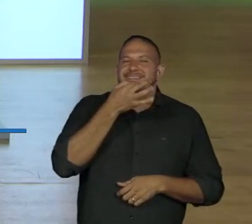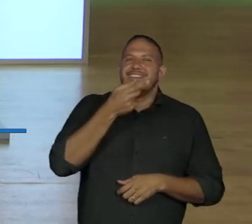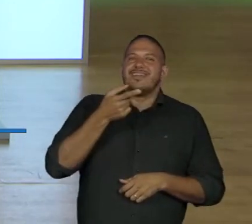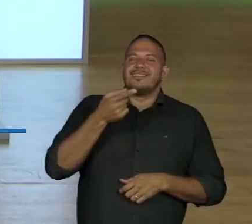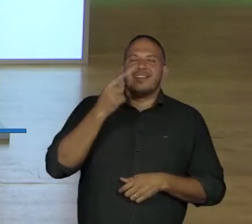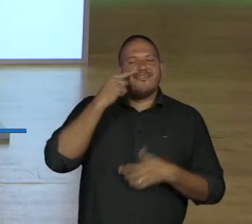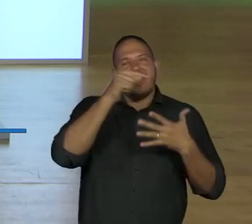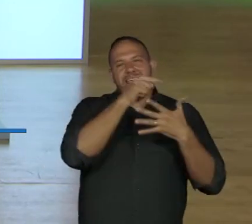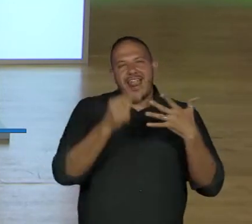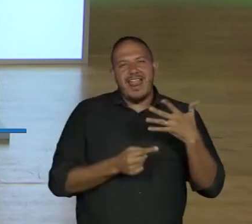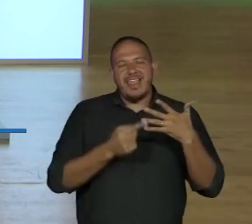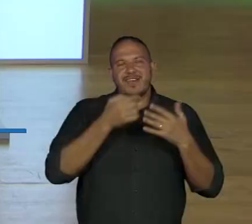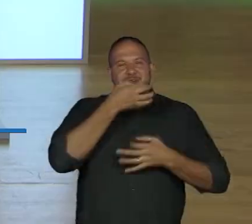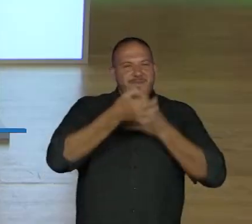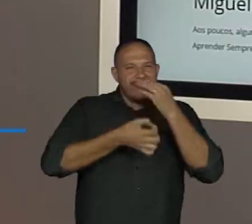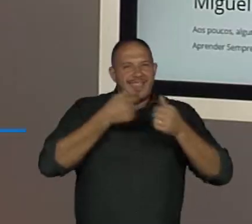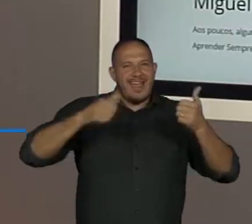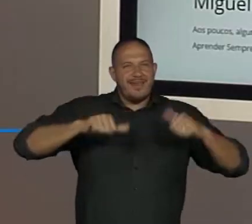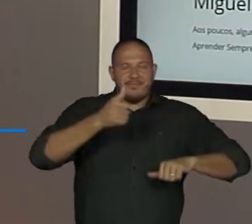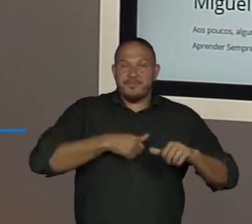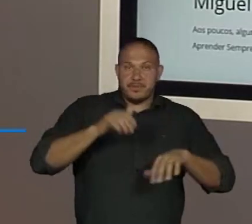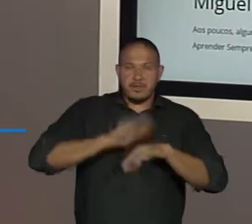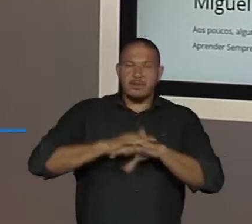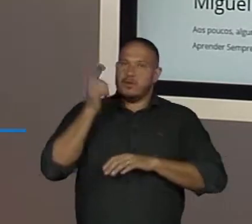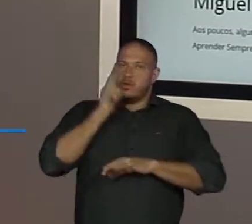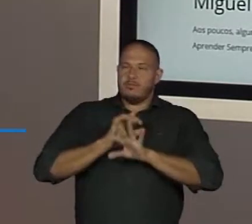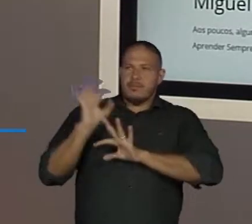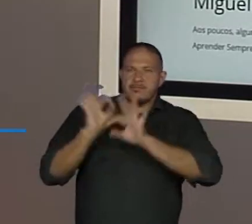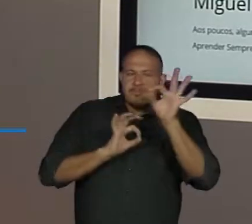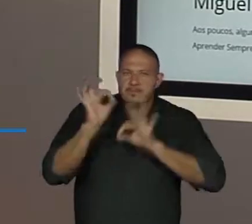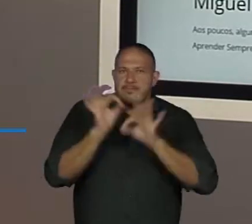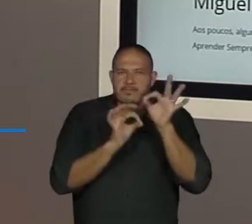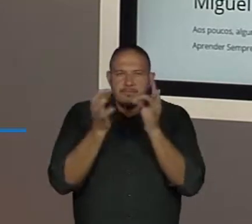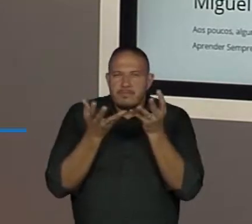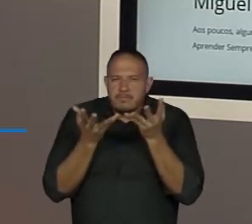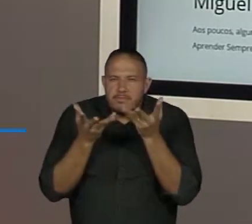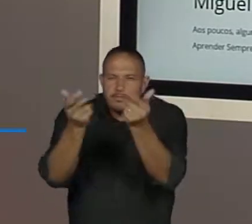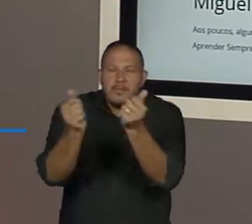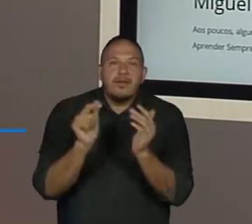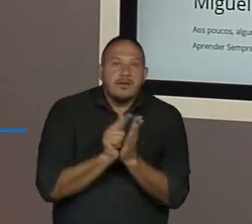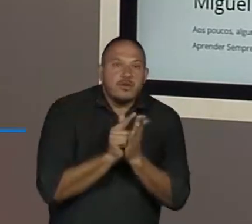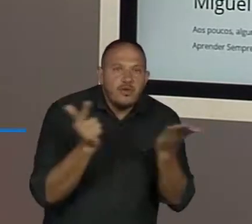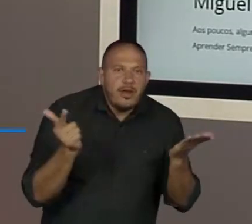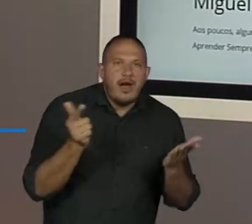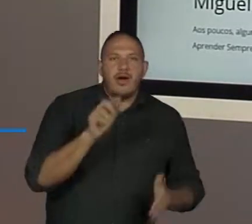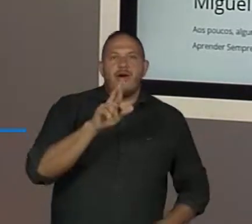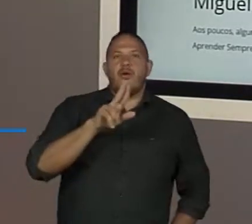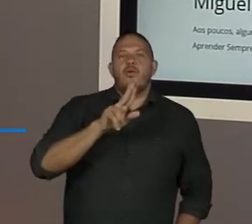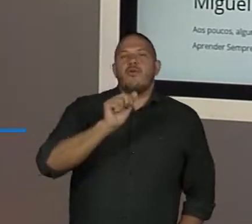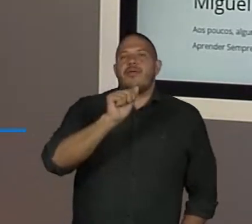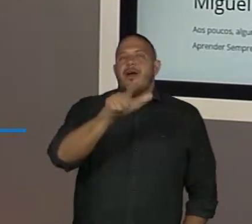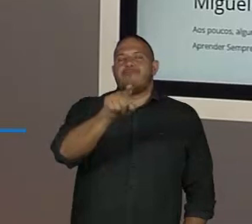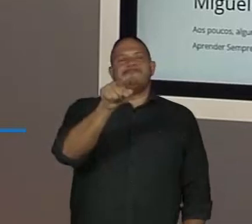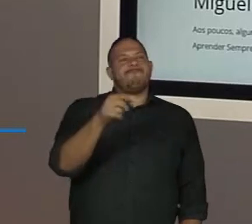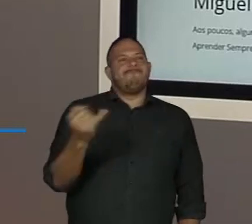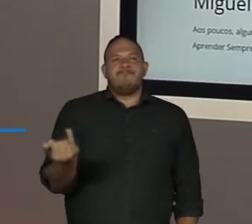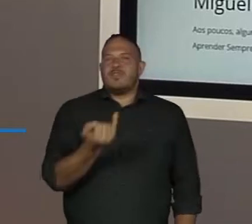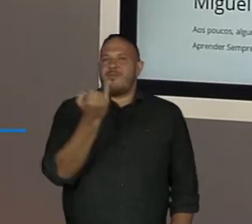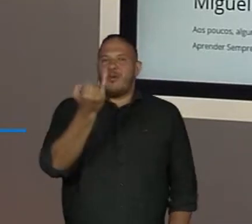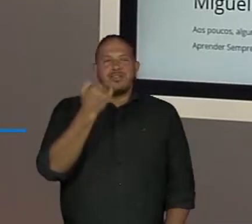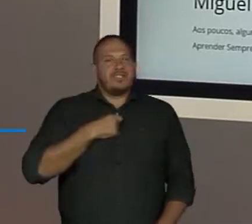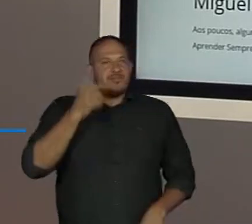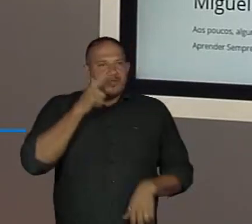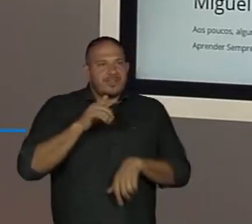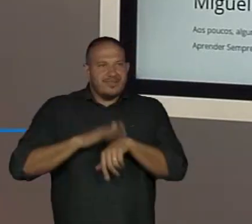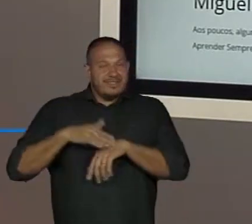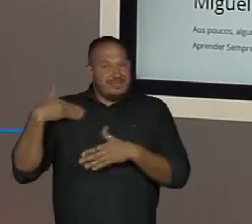comentários. Então, a construção, a elaboração desse jornal mural vai ser muito importante para a finalização dessa